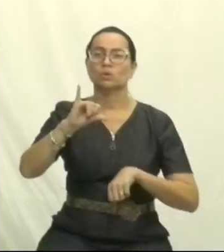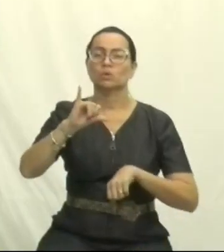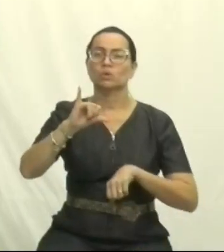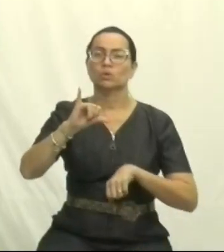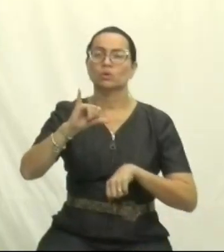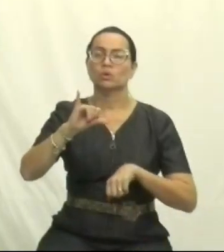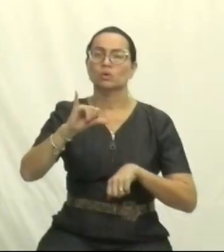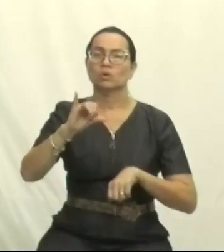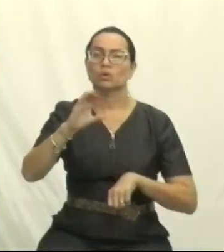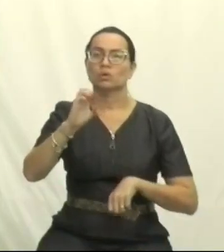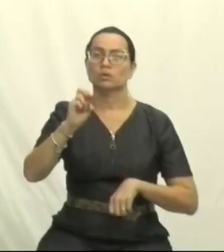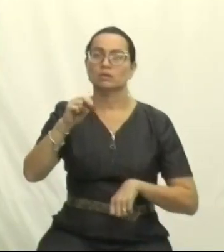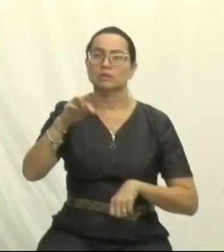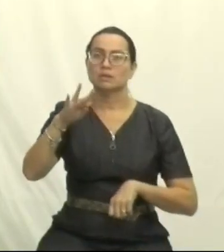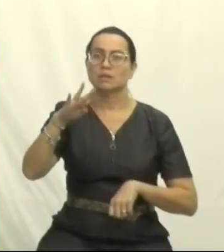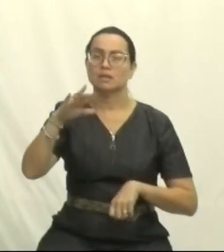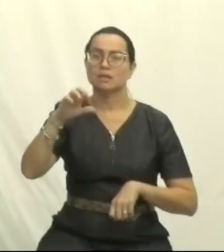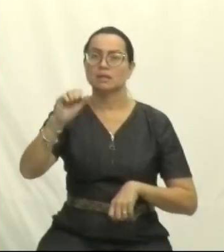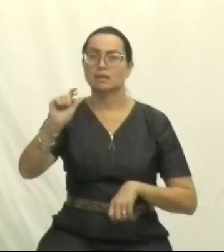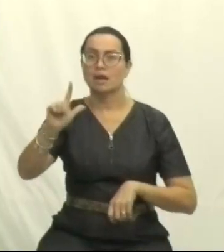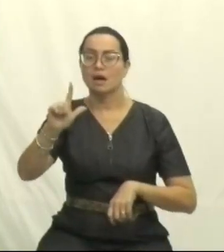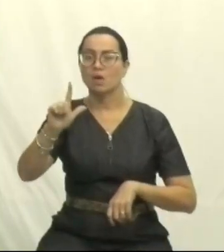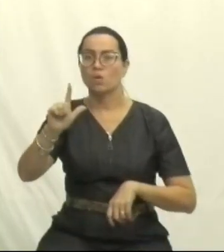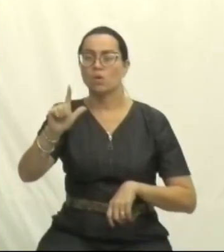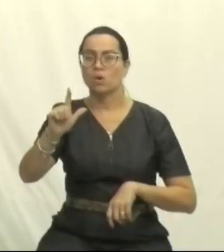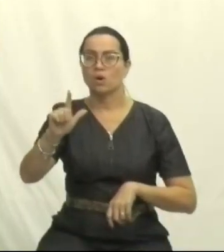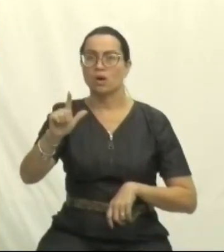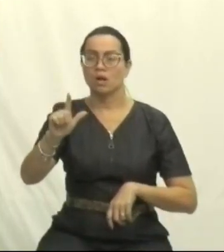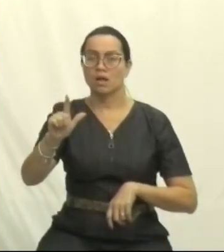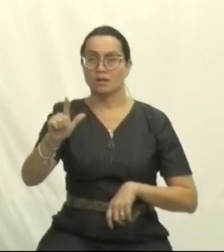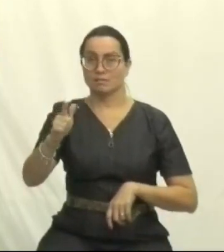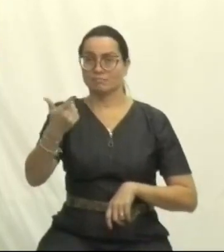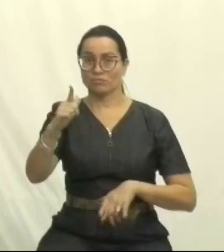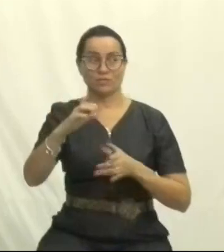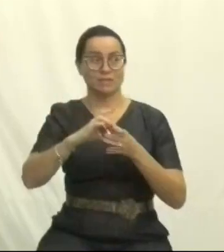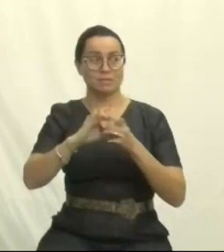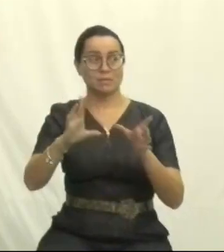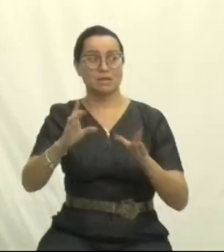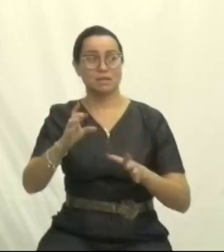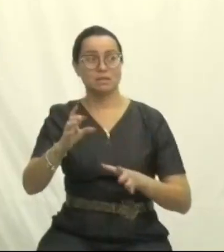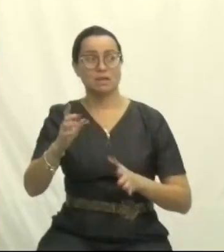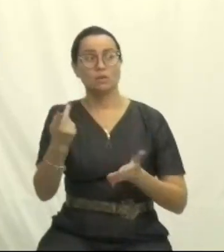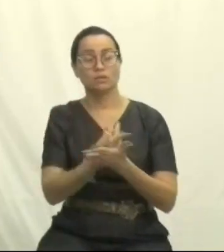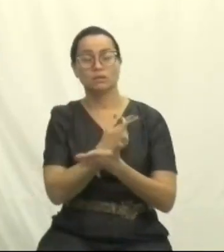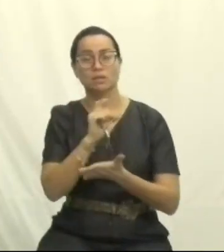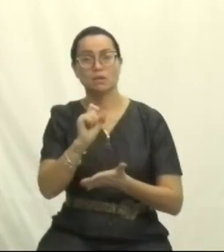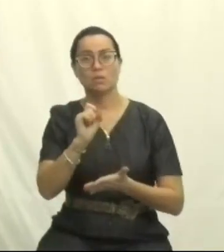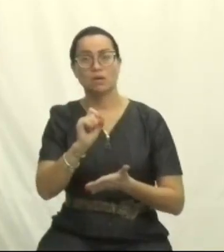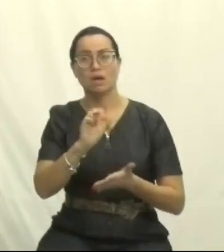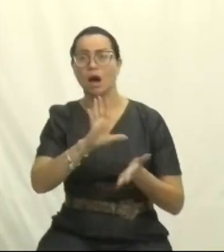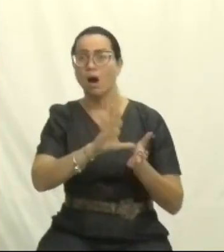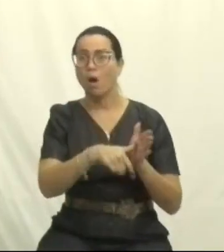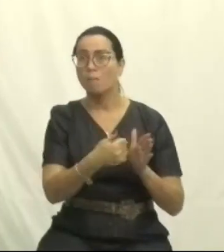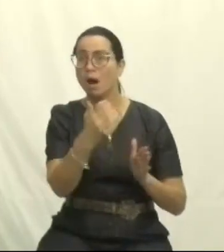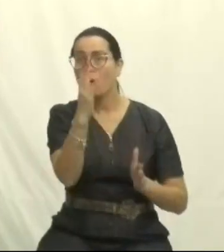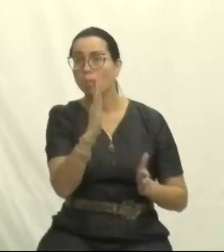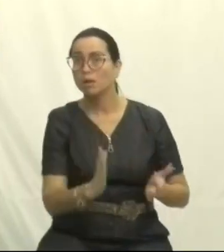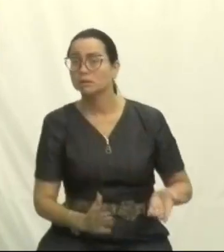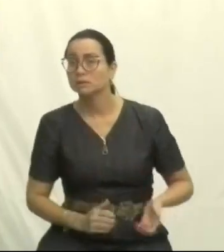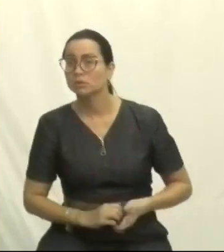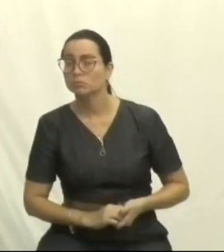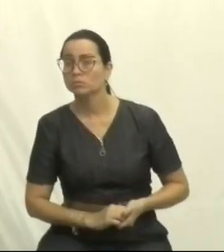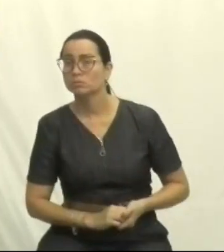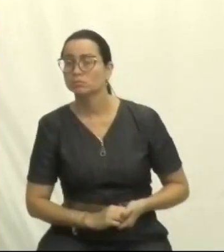com certeza eles iam saquear o Brasil. Graças a Deus que no governo ainda do Michel Temer, na verdade, Bolsonaro